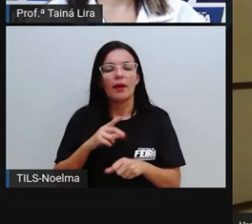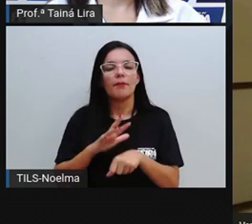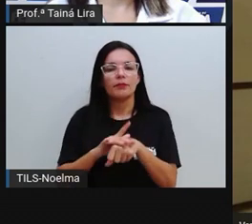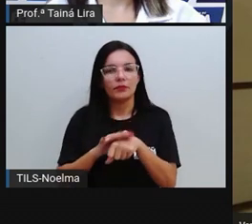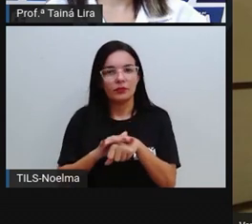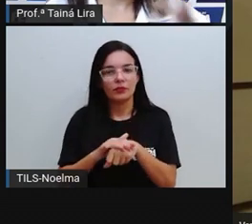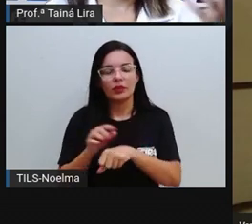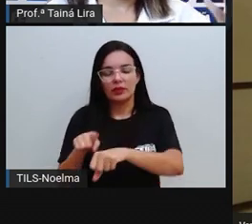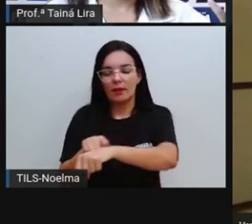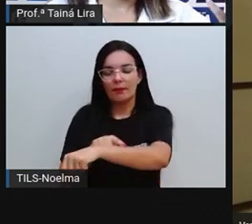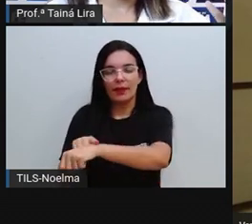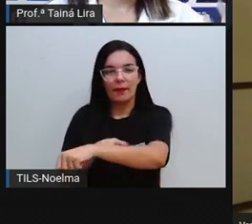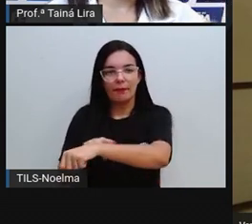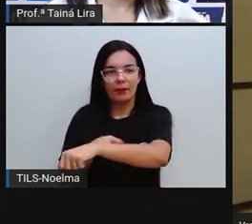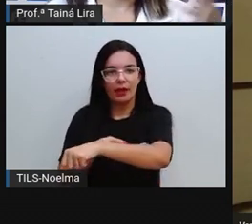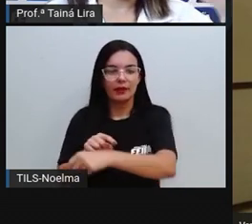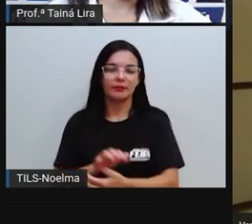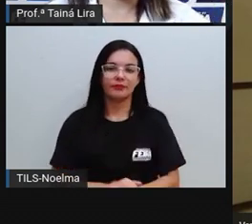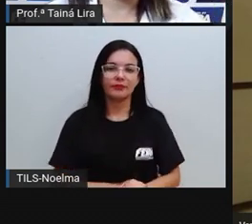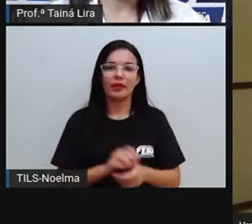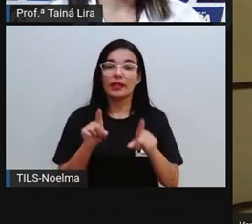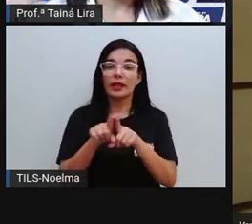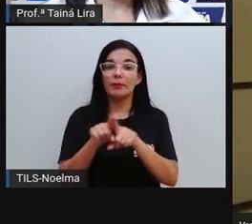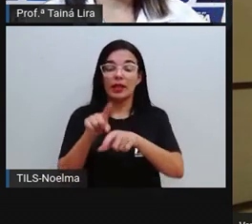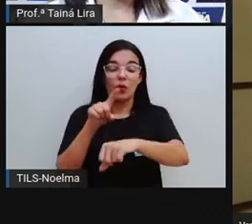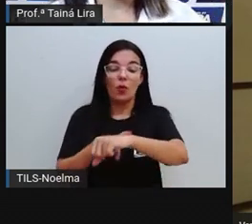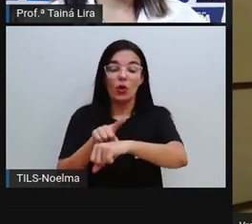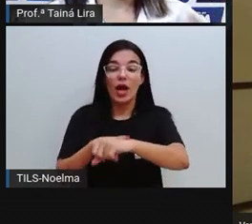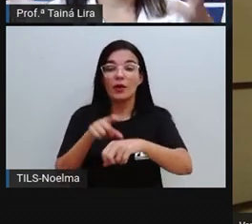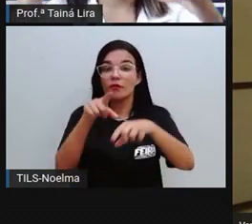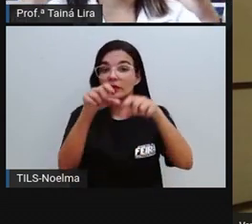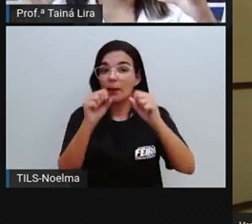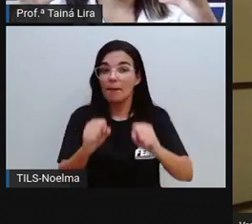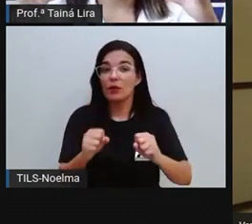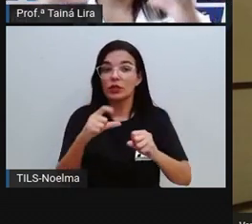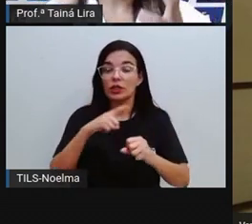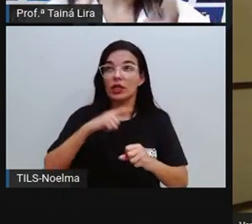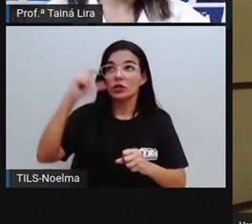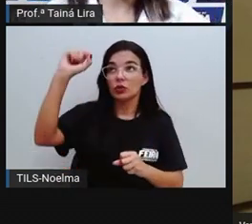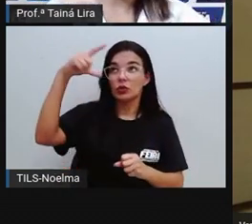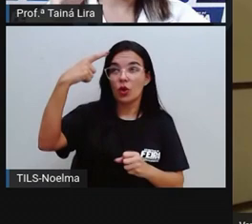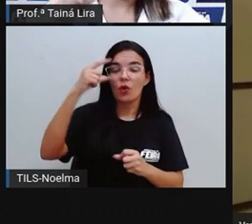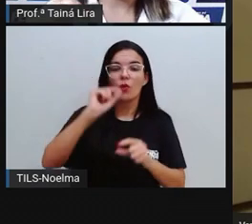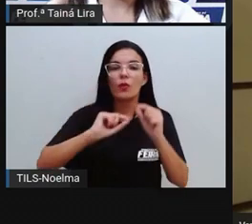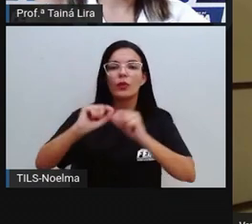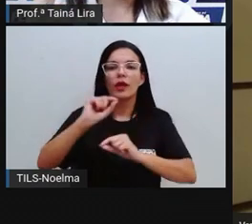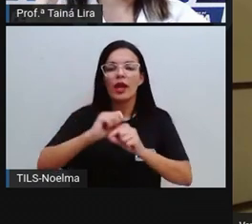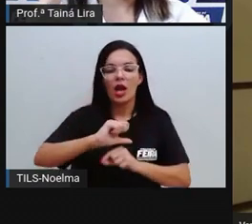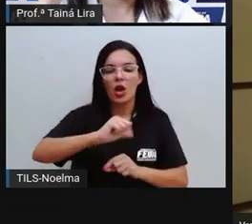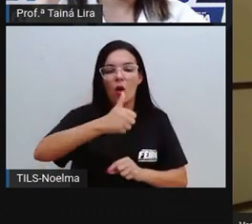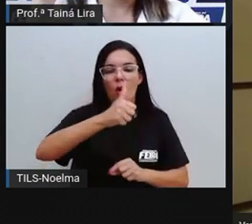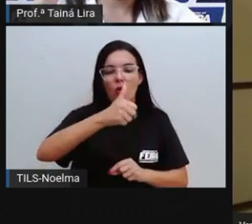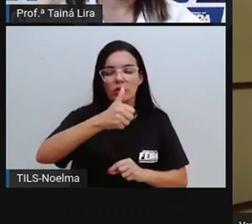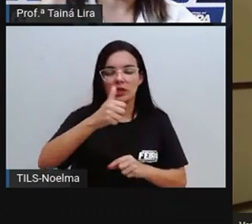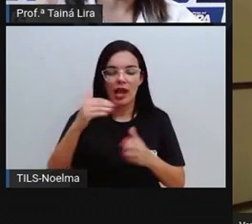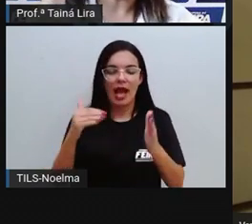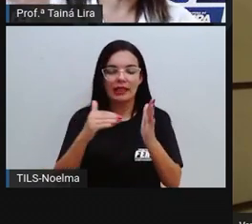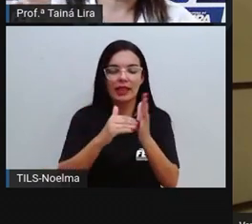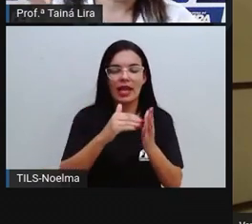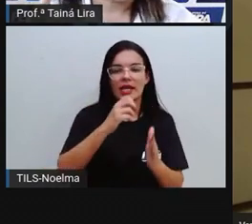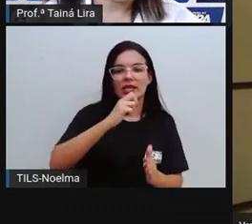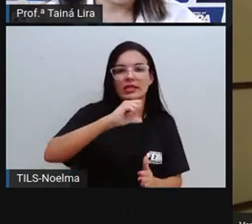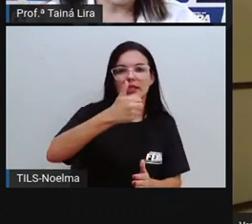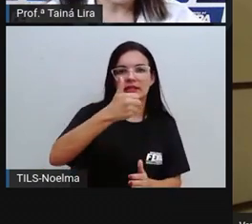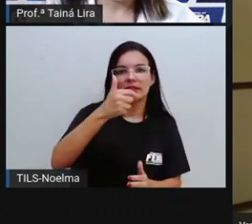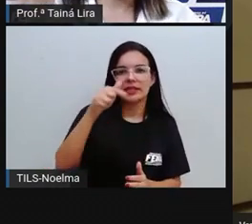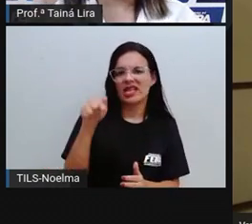Ele fala, né, no horário ali de 11 às 17 horas, que o sol está mais próximo. Lembra que a Pro falou que o sol fica lá no